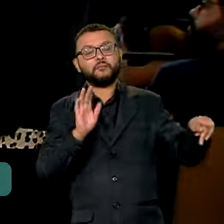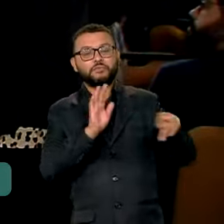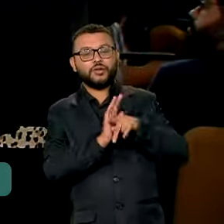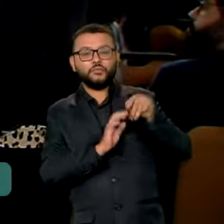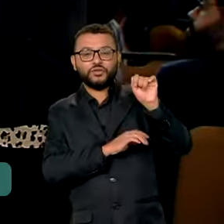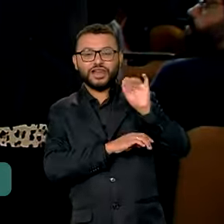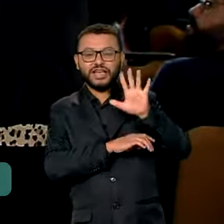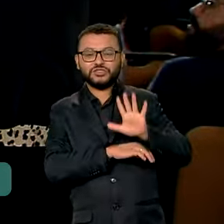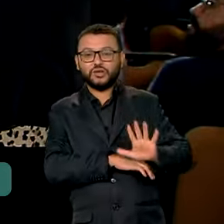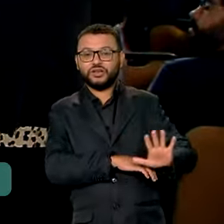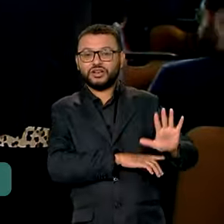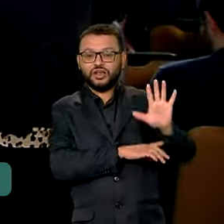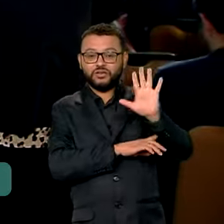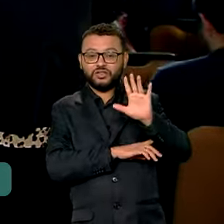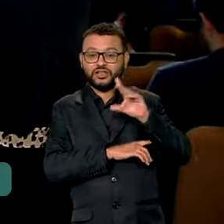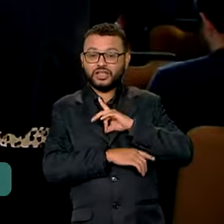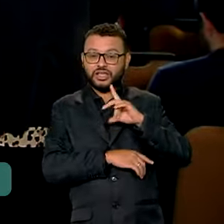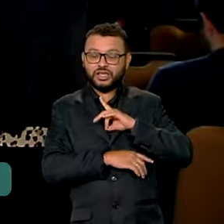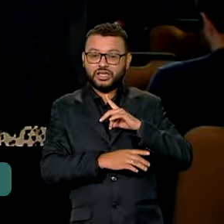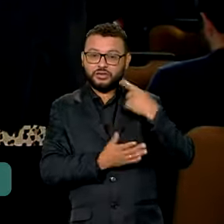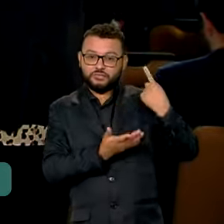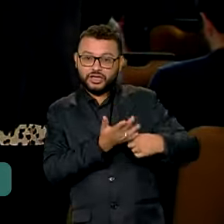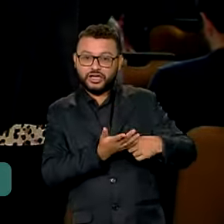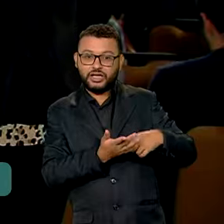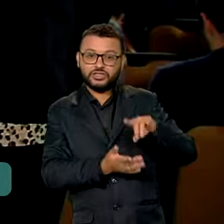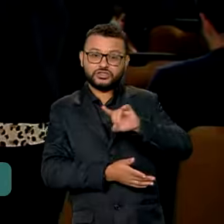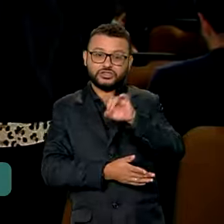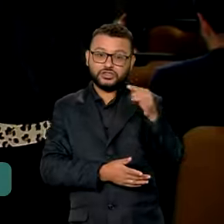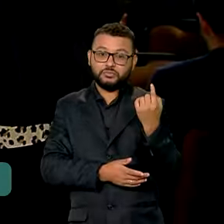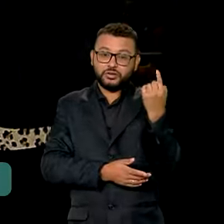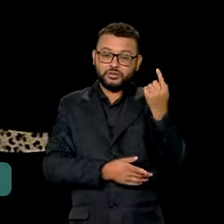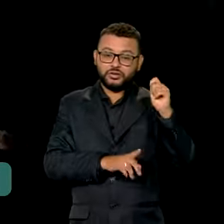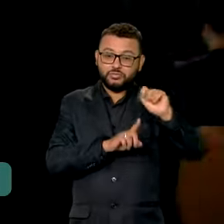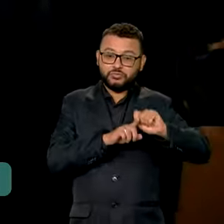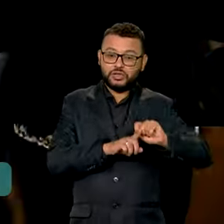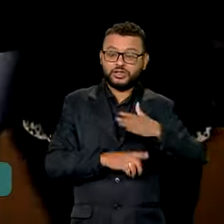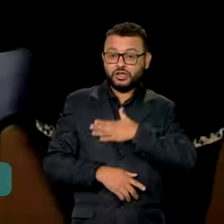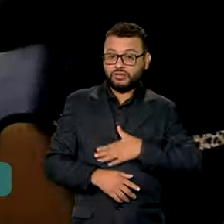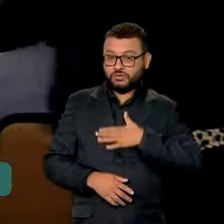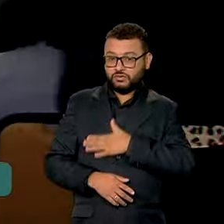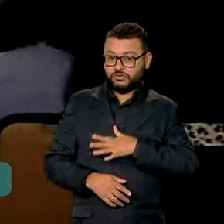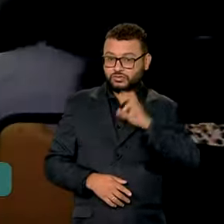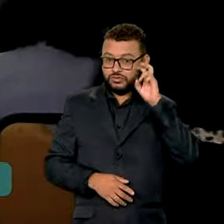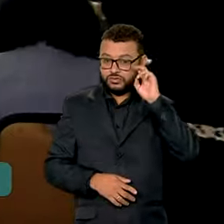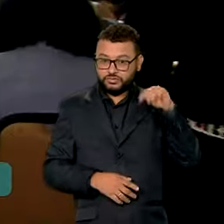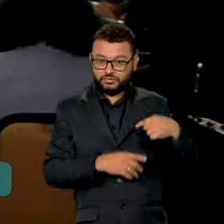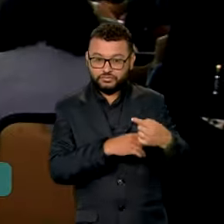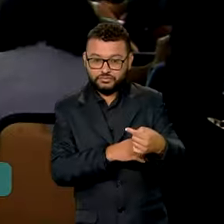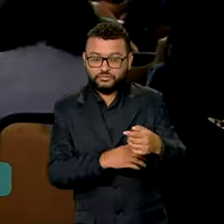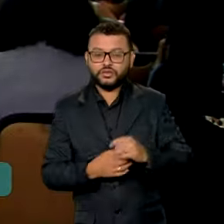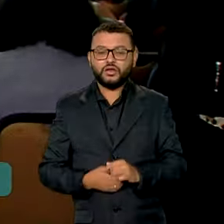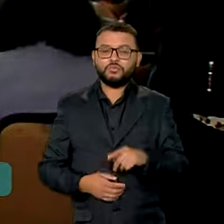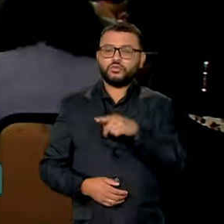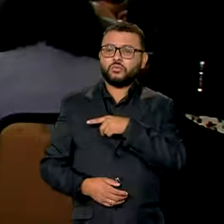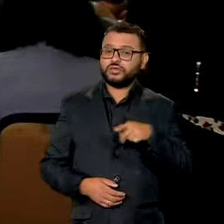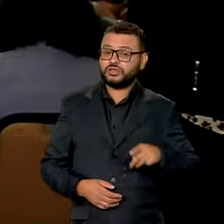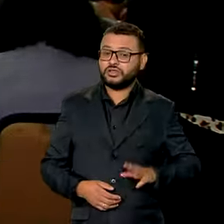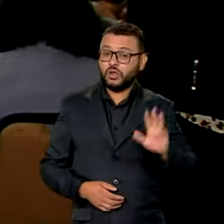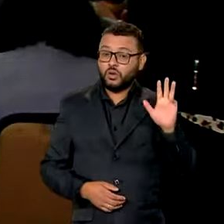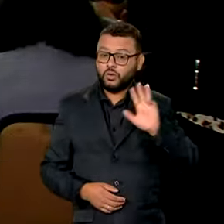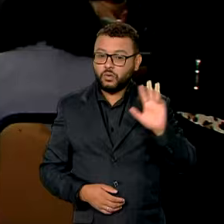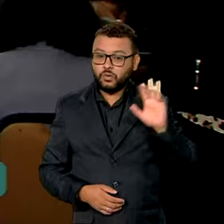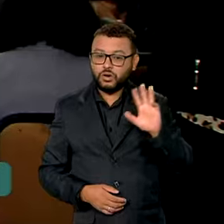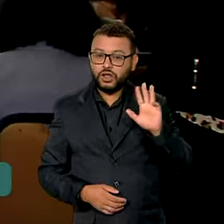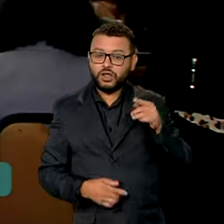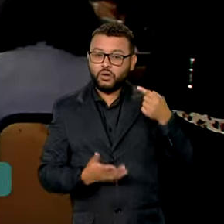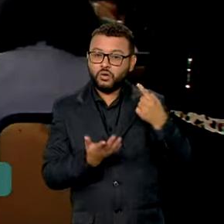encontro vai até o dia 1º de agosto, quinta-feira. E agora eu volto a falar da agenda do presidente Lula, que à